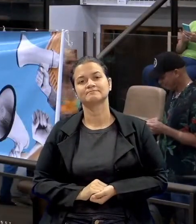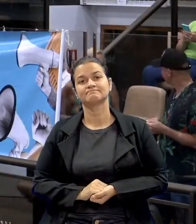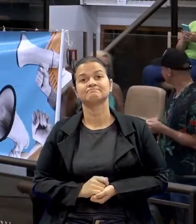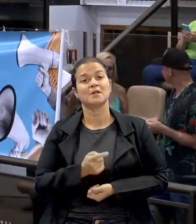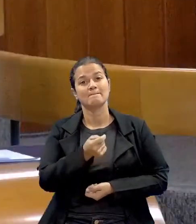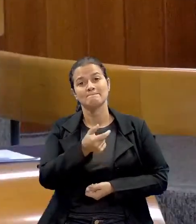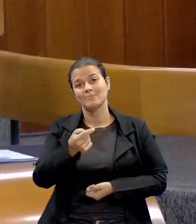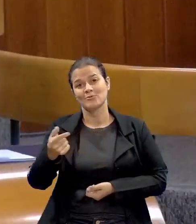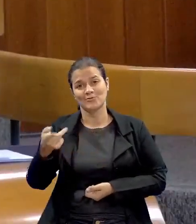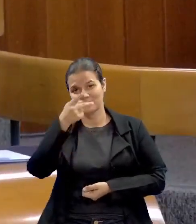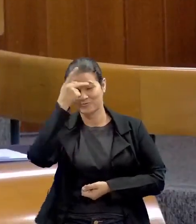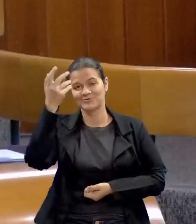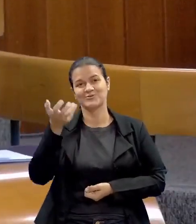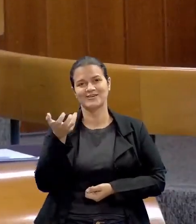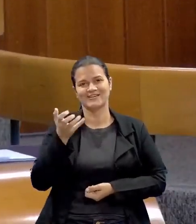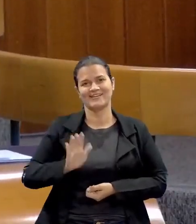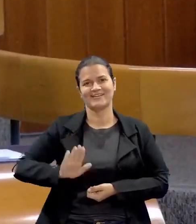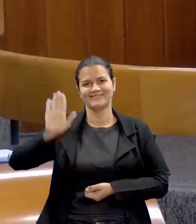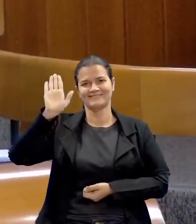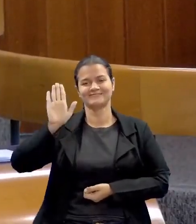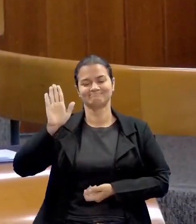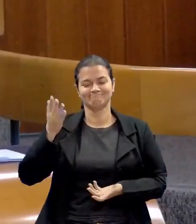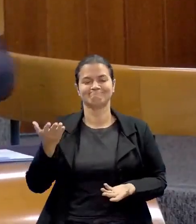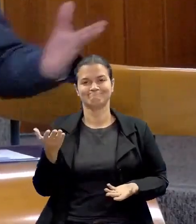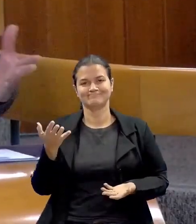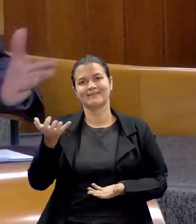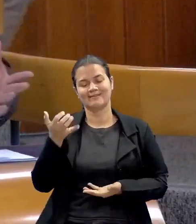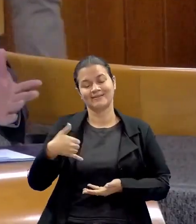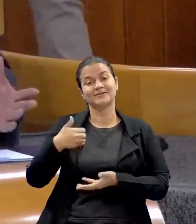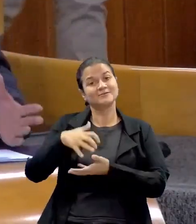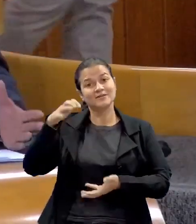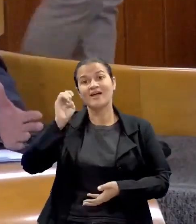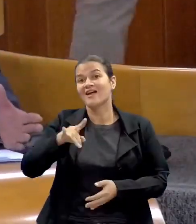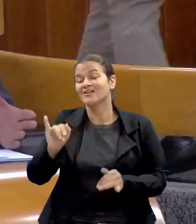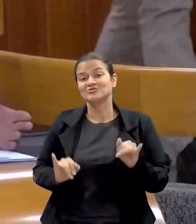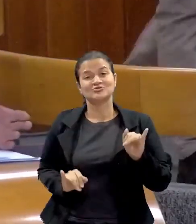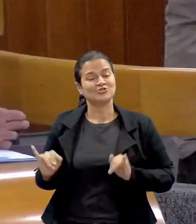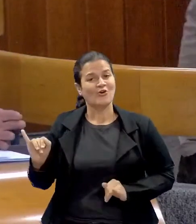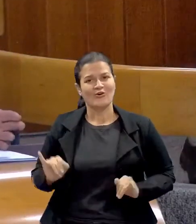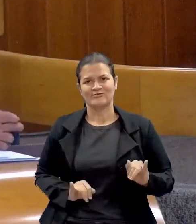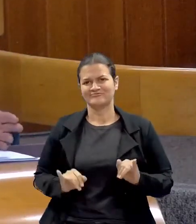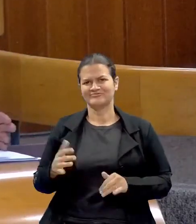Pouquíssimas pessoas querem ficar idosos. É um sofrimento.